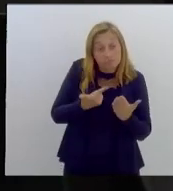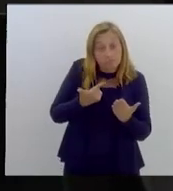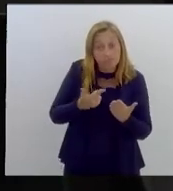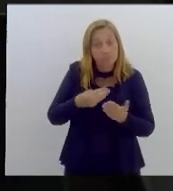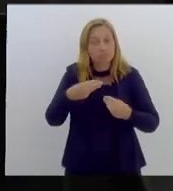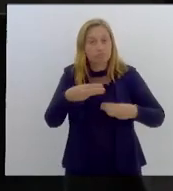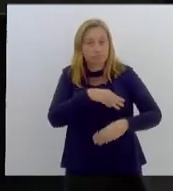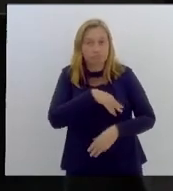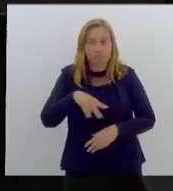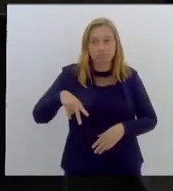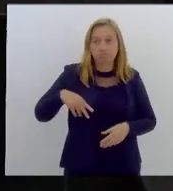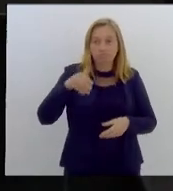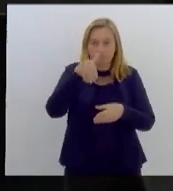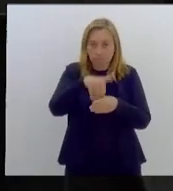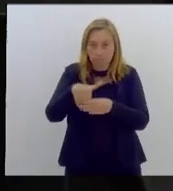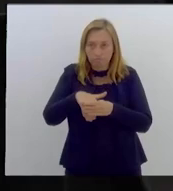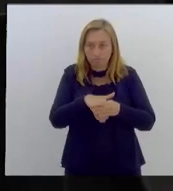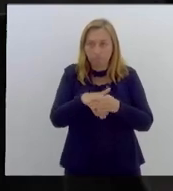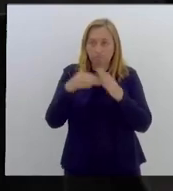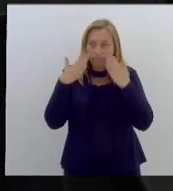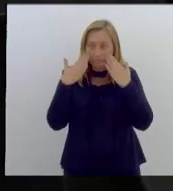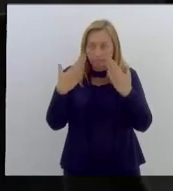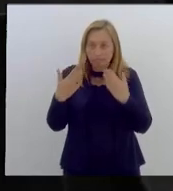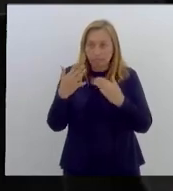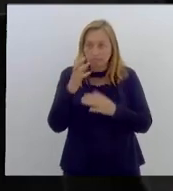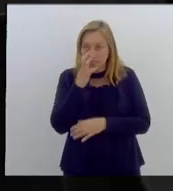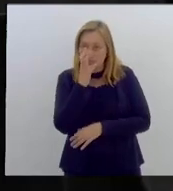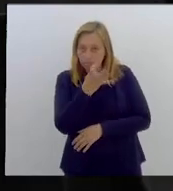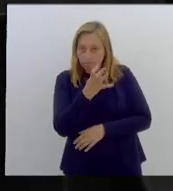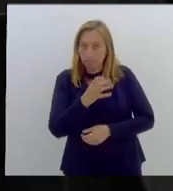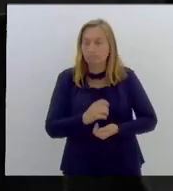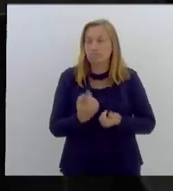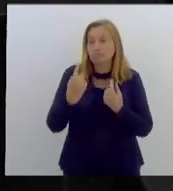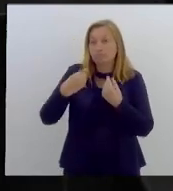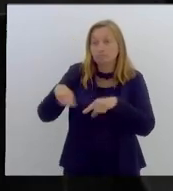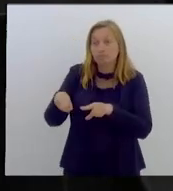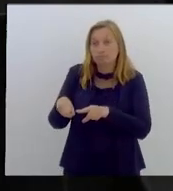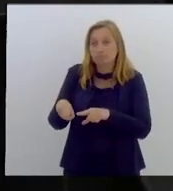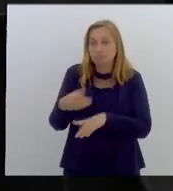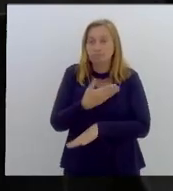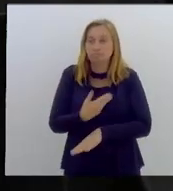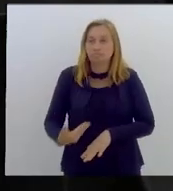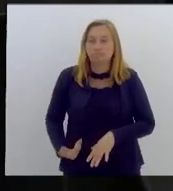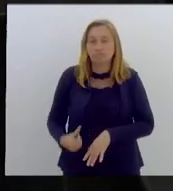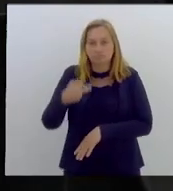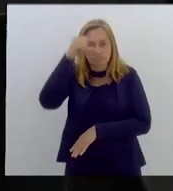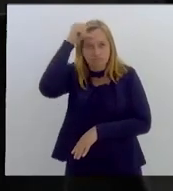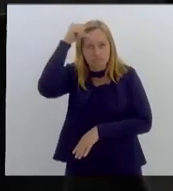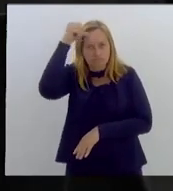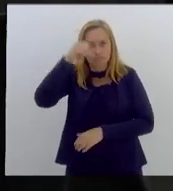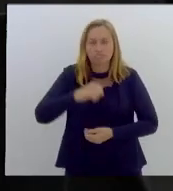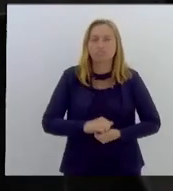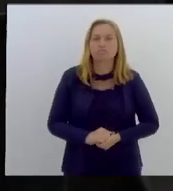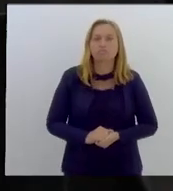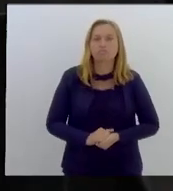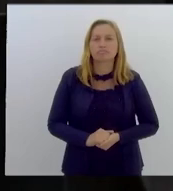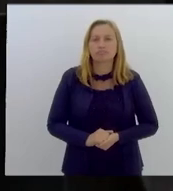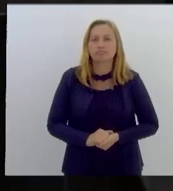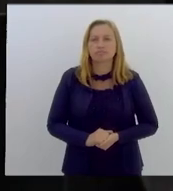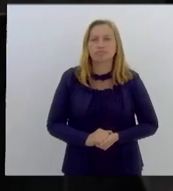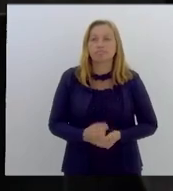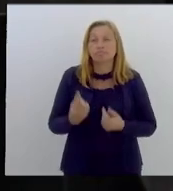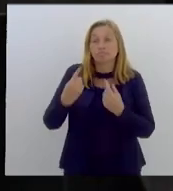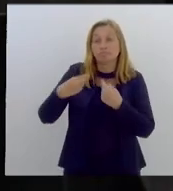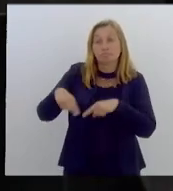Ministério Público Eleitoral apresentou uma denúncia contra o governo Cláudio Castro,